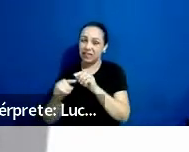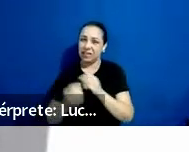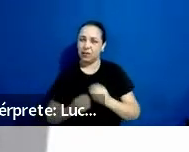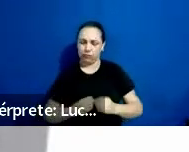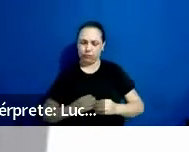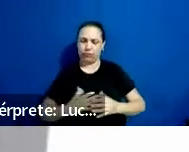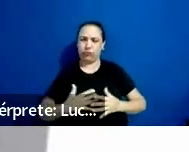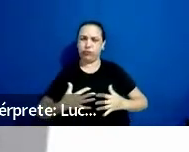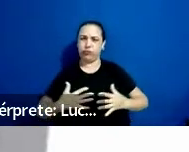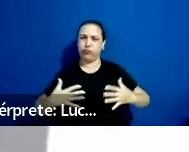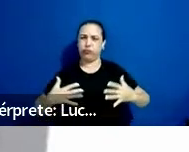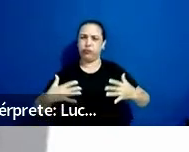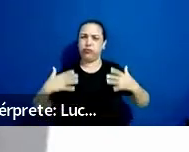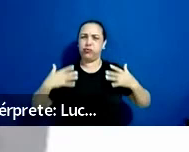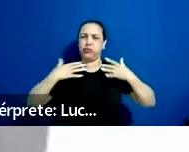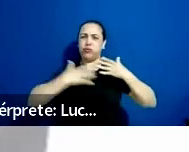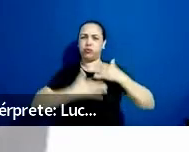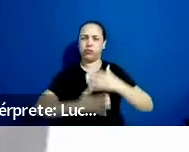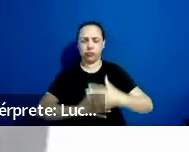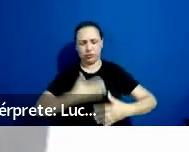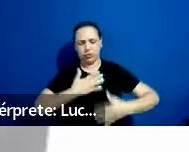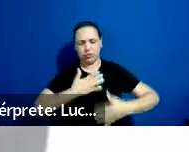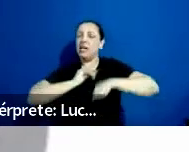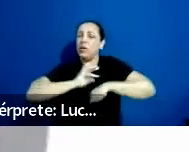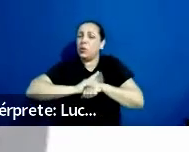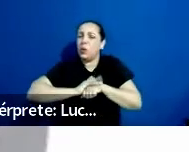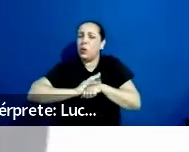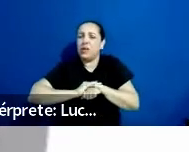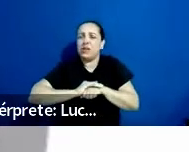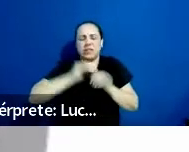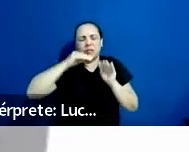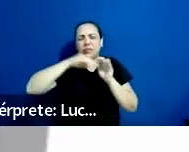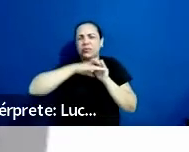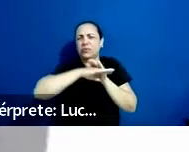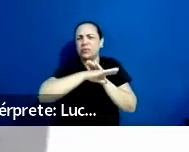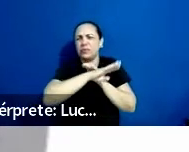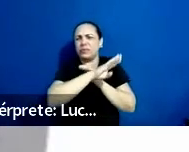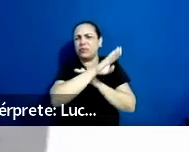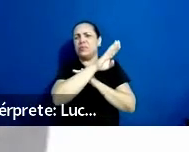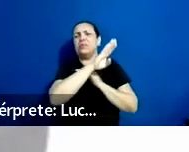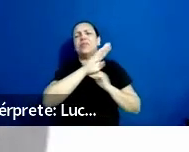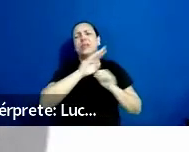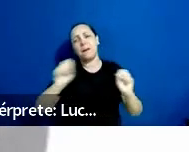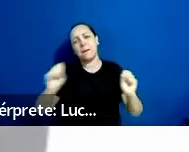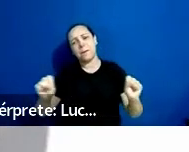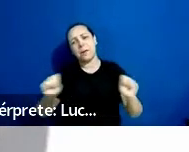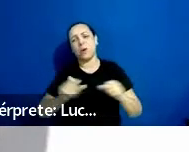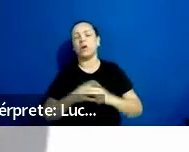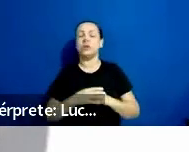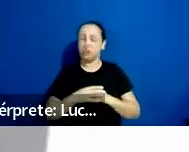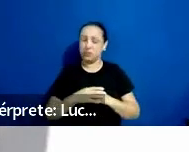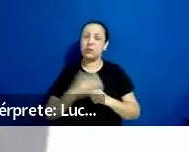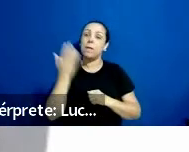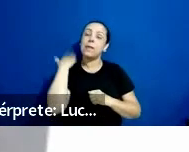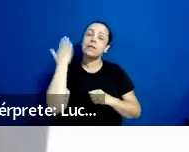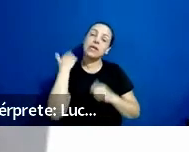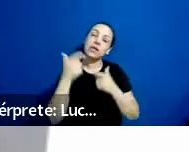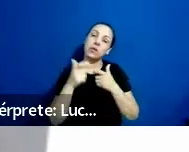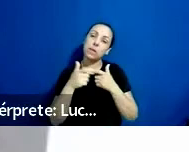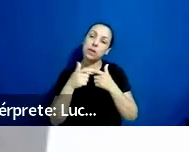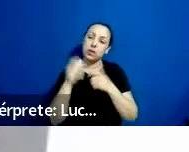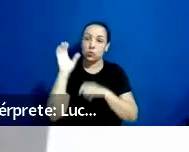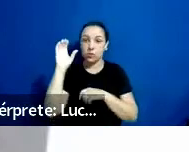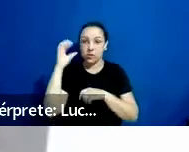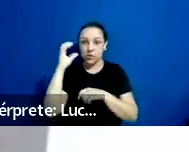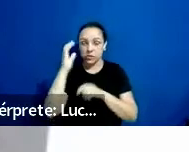médico alemão chamado Dr. Otto, em sua obra O Metabolismo dos Tumores, ele demonstrou que todas as formas